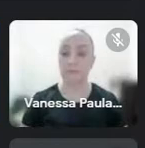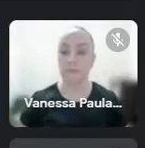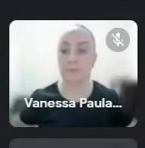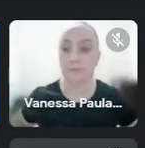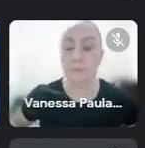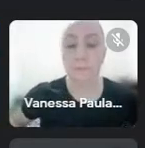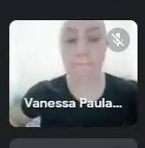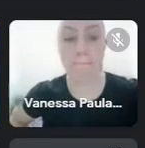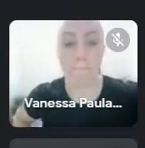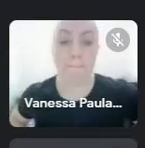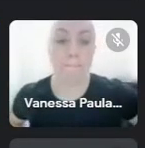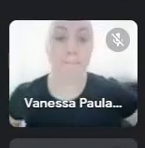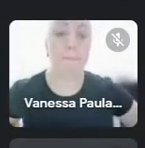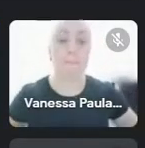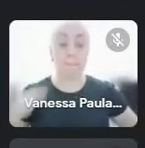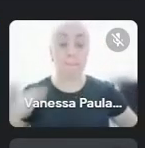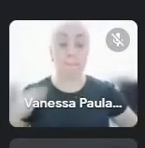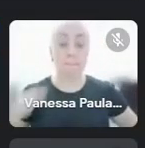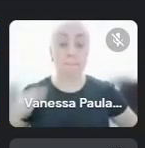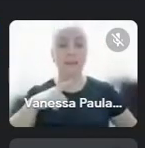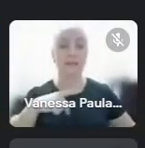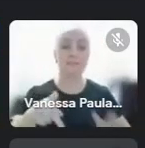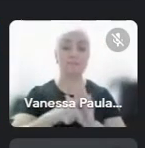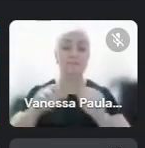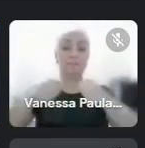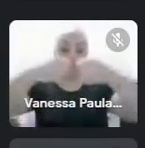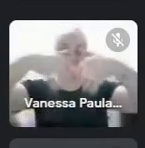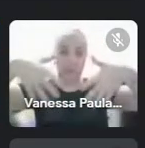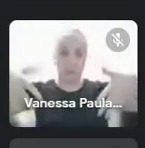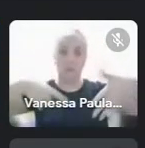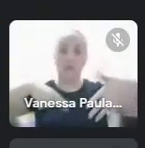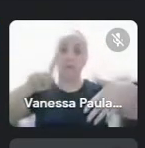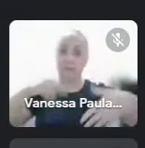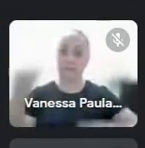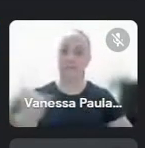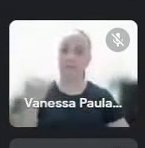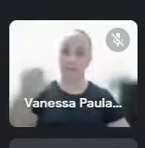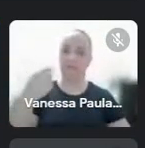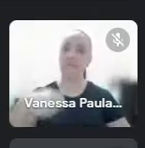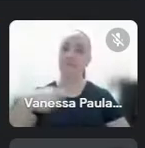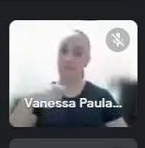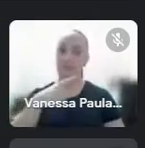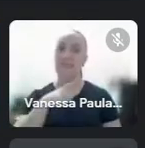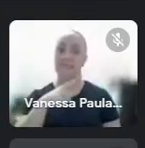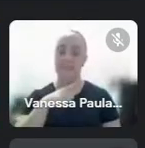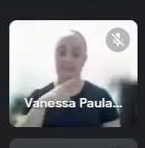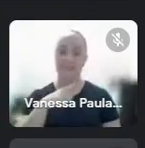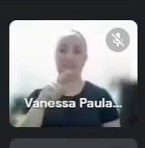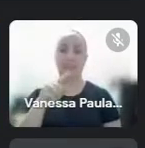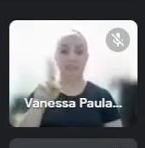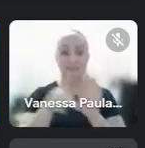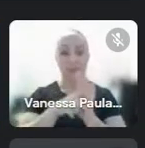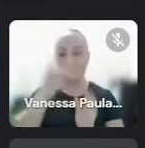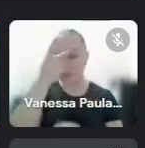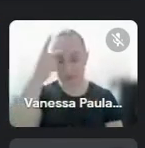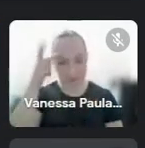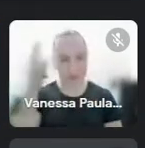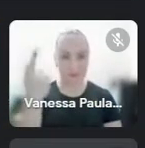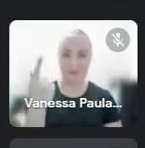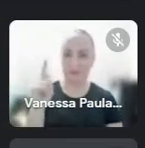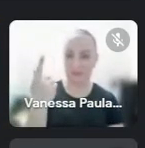E aqui vem os mapas, tá, pessoal? Olha, fundamental a gente ter a galera da geologia,